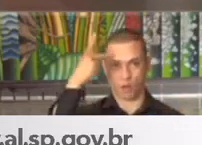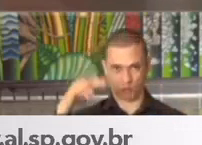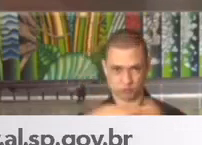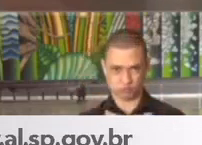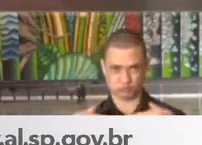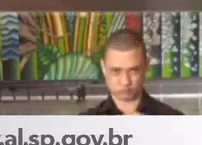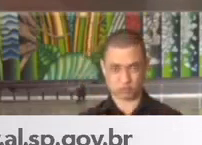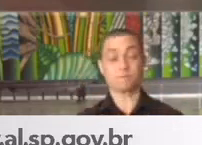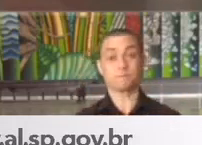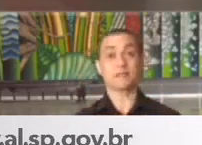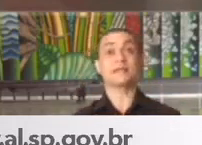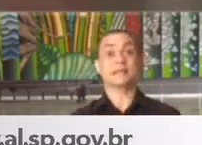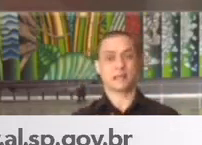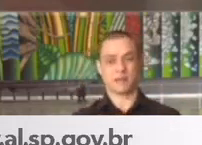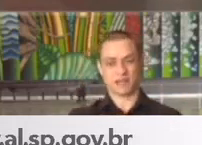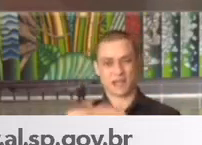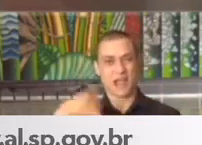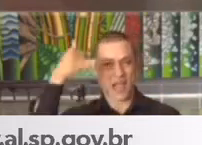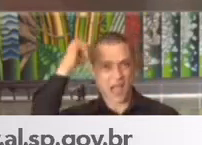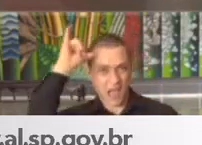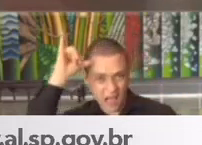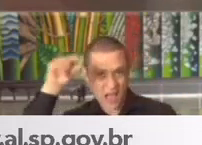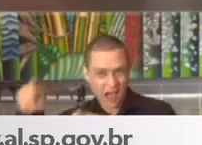também, o nosso agradecimento.